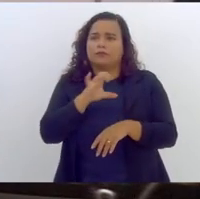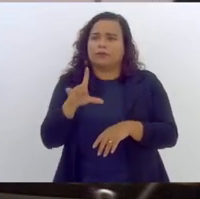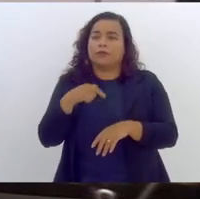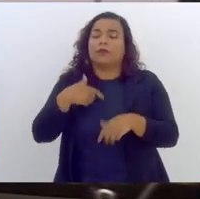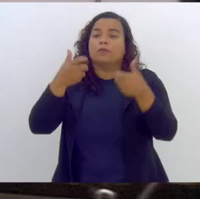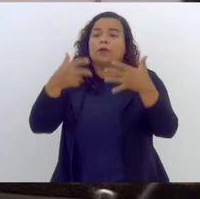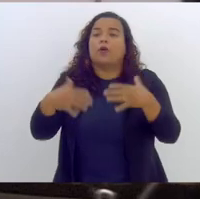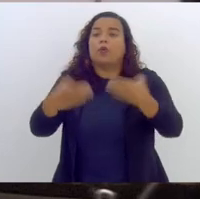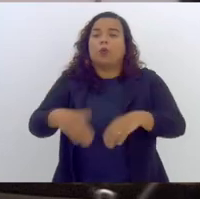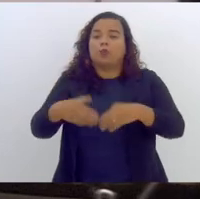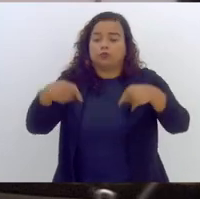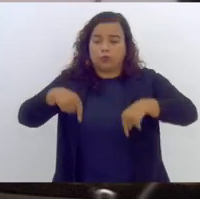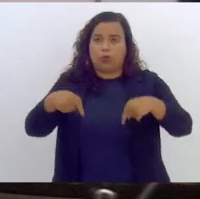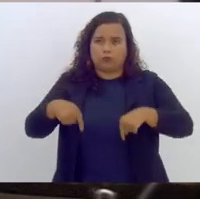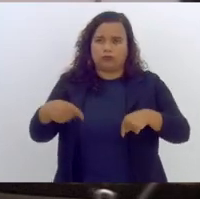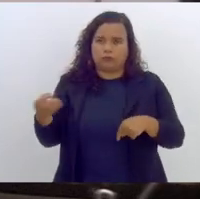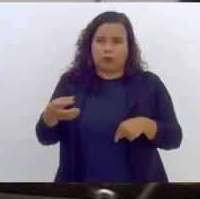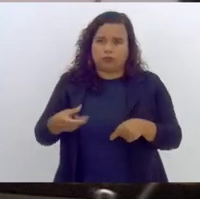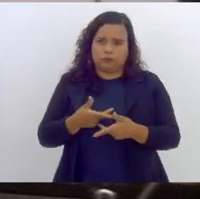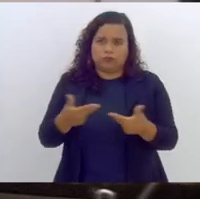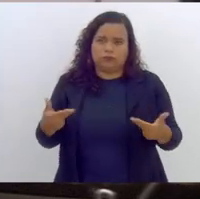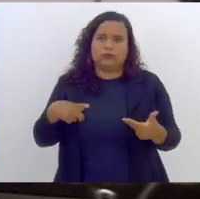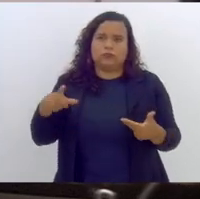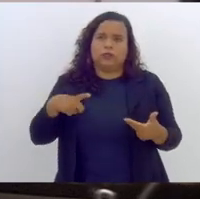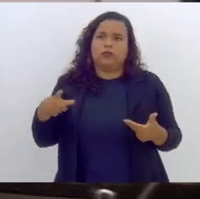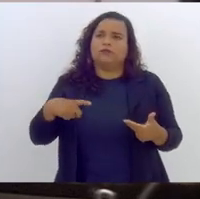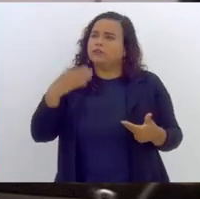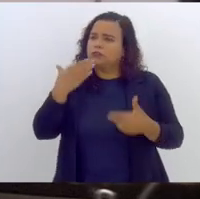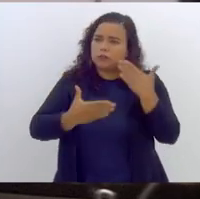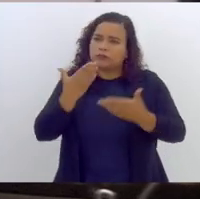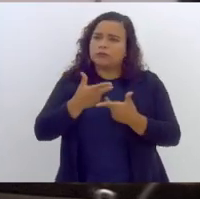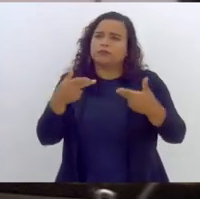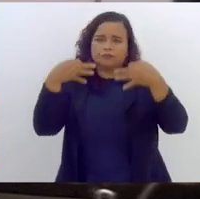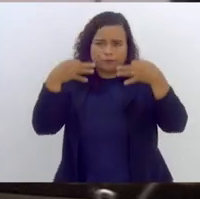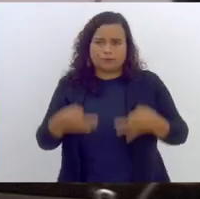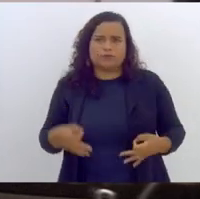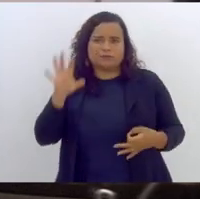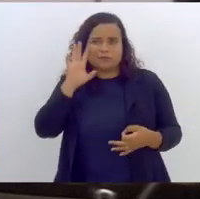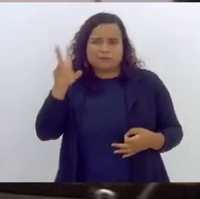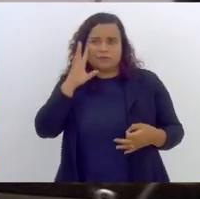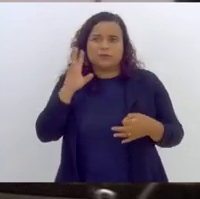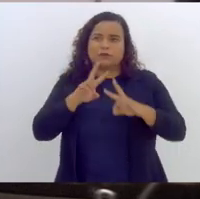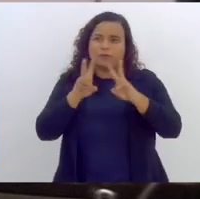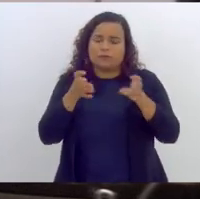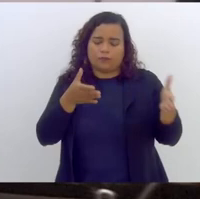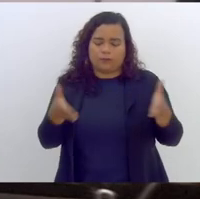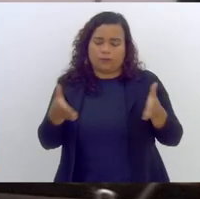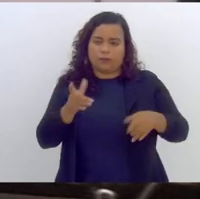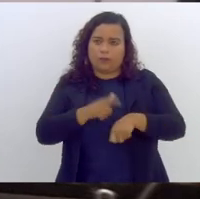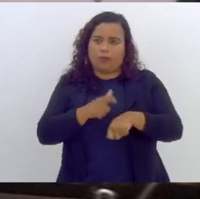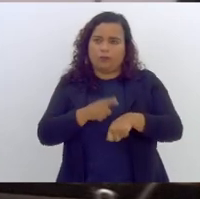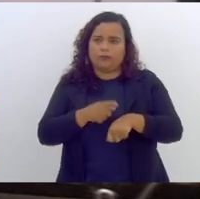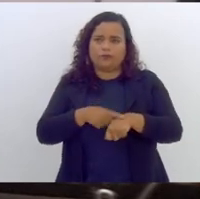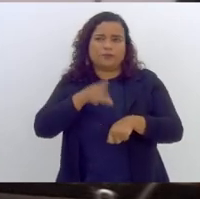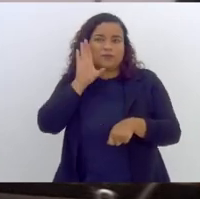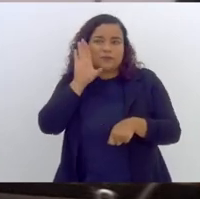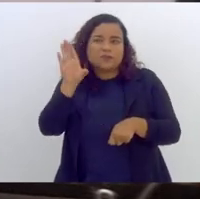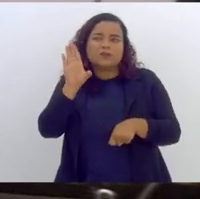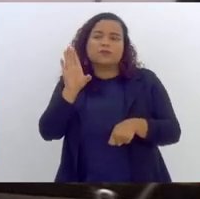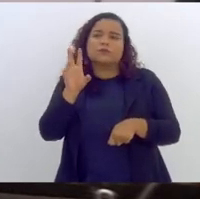houve uma demanda aqui muito justa acerca de uma previsibilidade cronograma não é principalmente